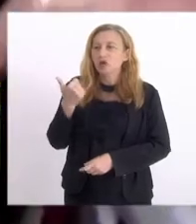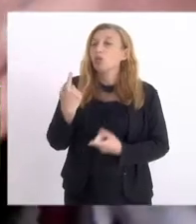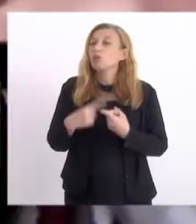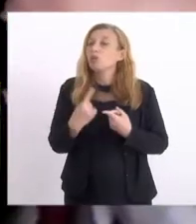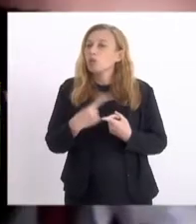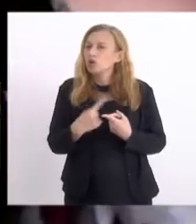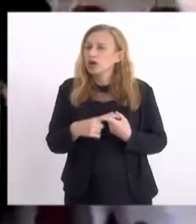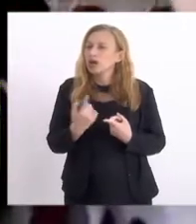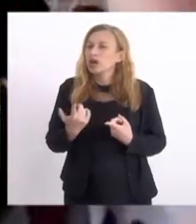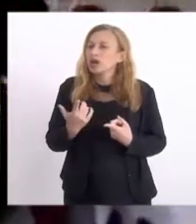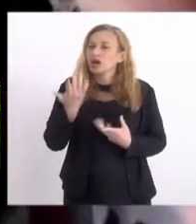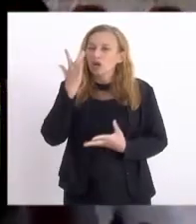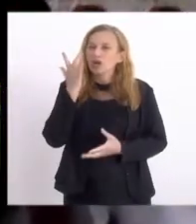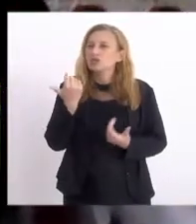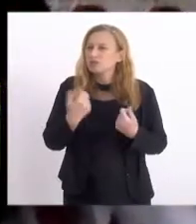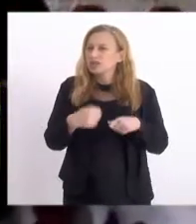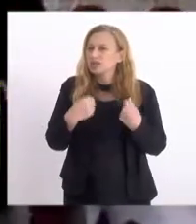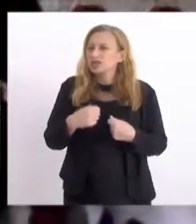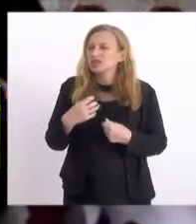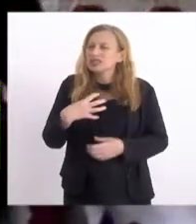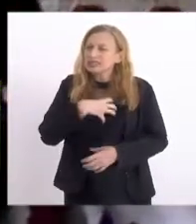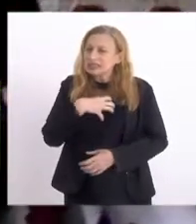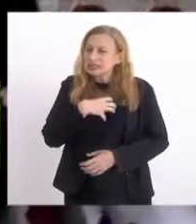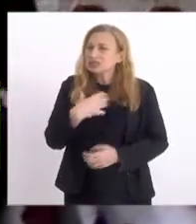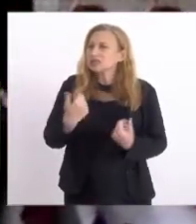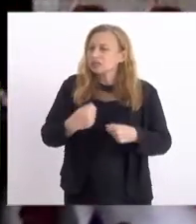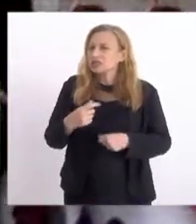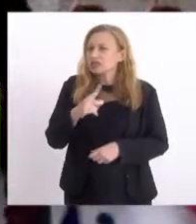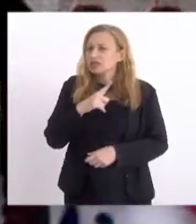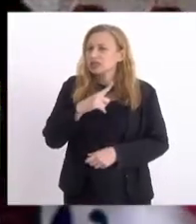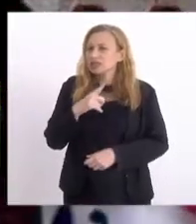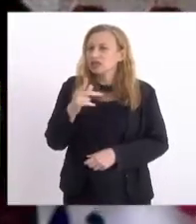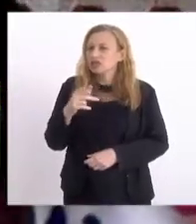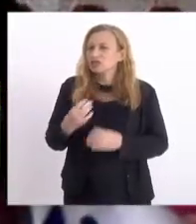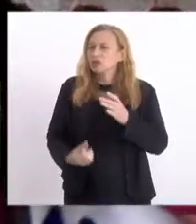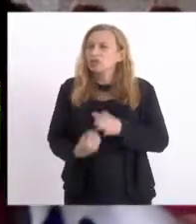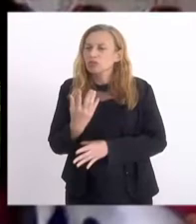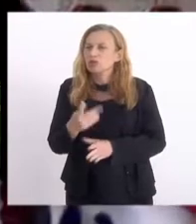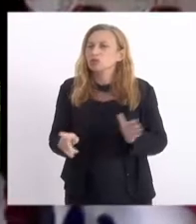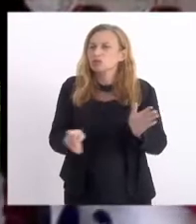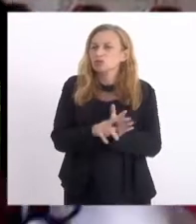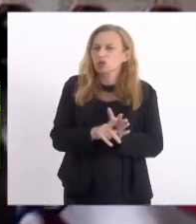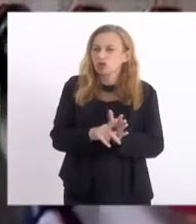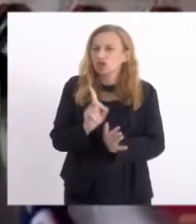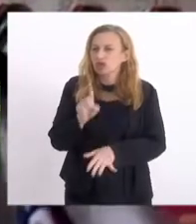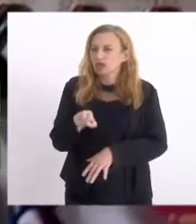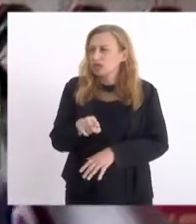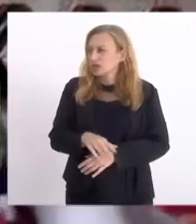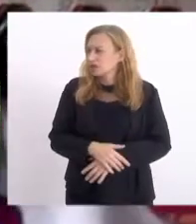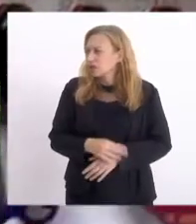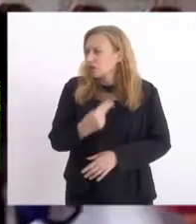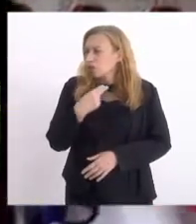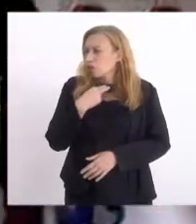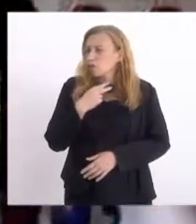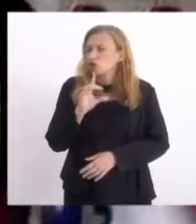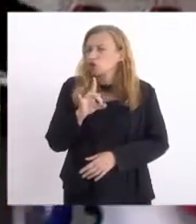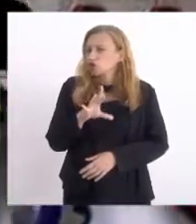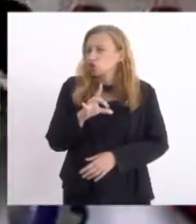porquê. Né? Eu acho que a gente precisa ter muito sentido quando a gente produz um projeto, né? Não pode ser